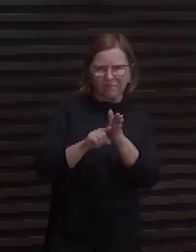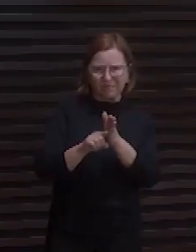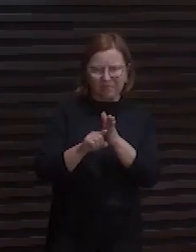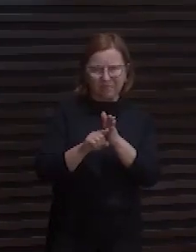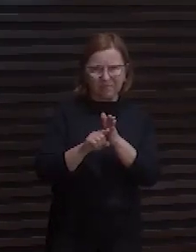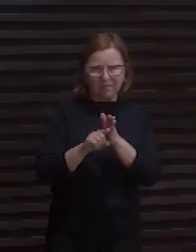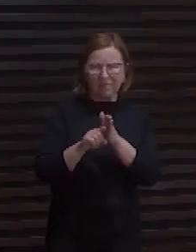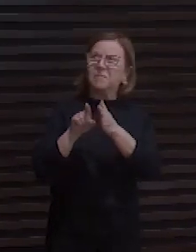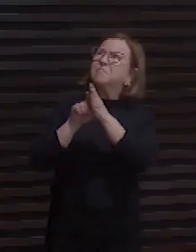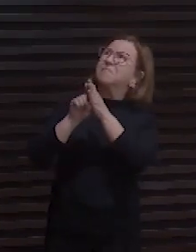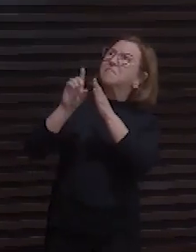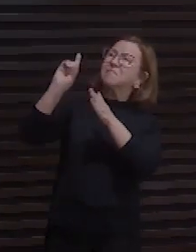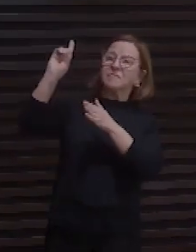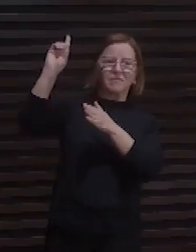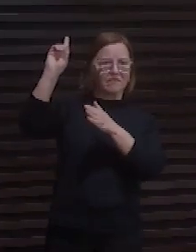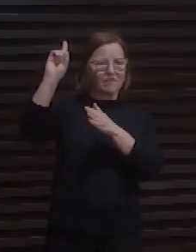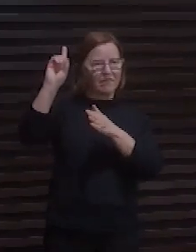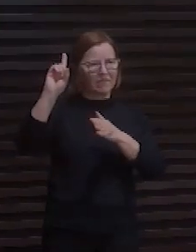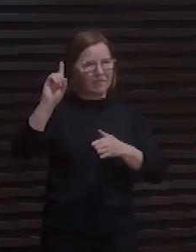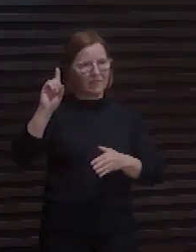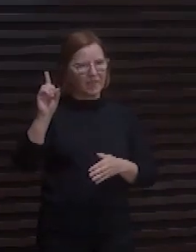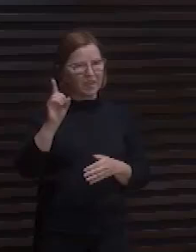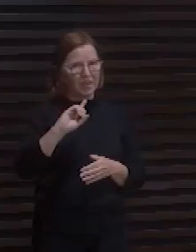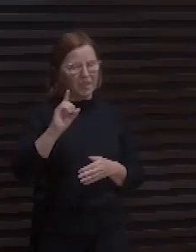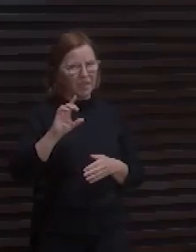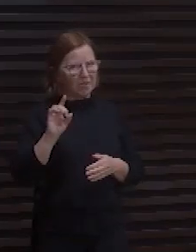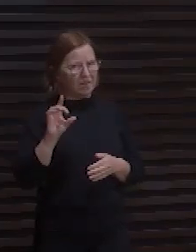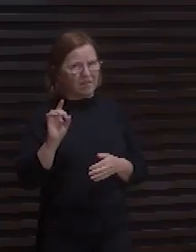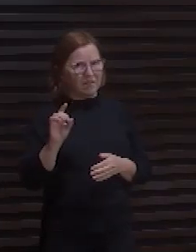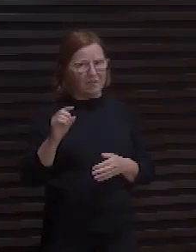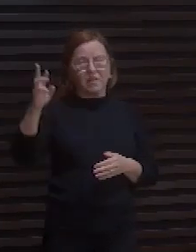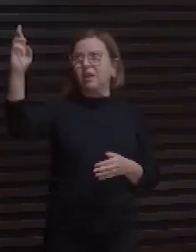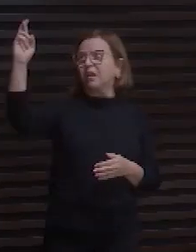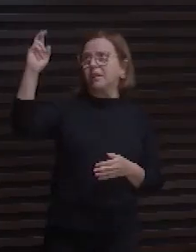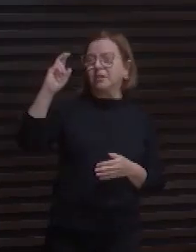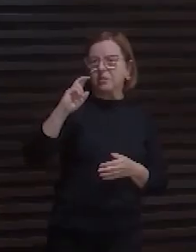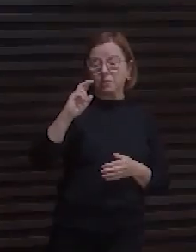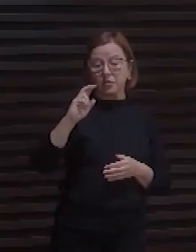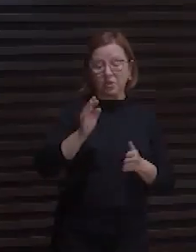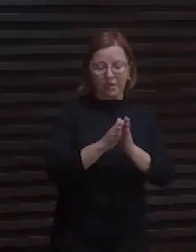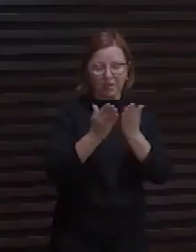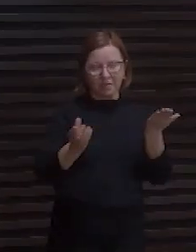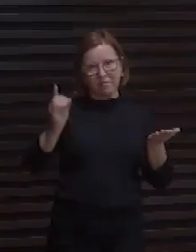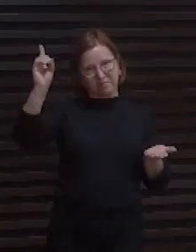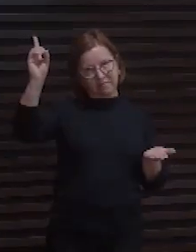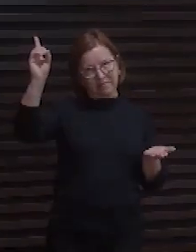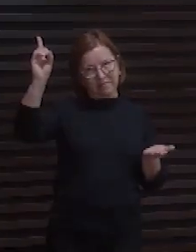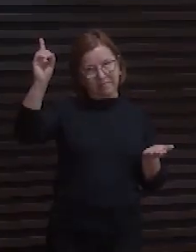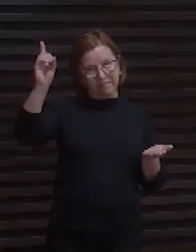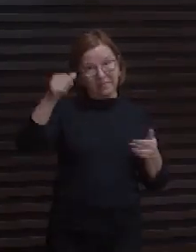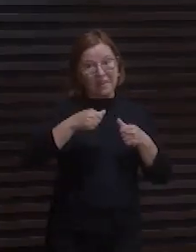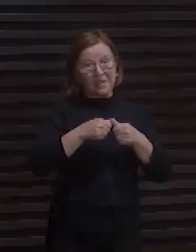de Deus, elas não estão especificamente respondidas nas Escrituras. E esse é